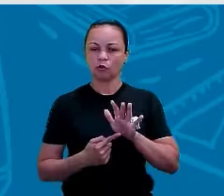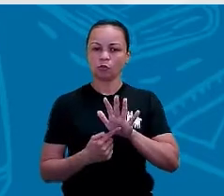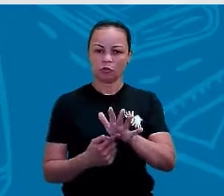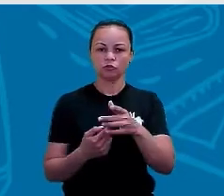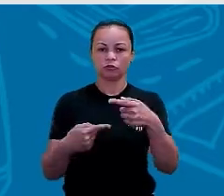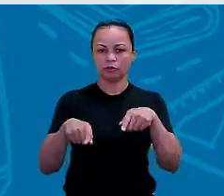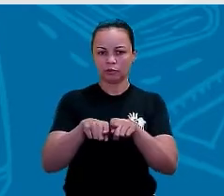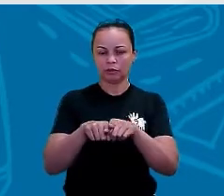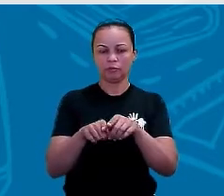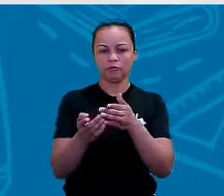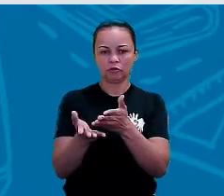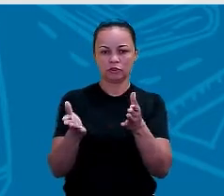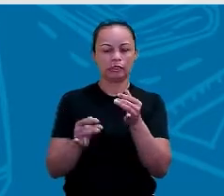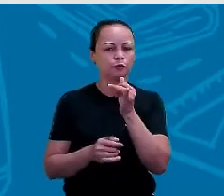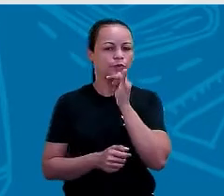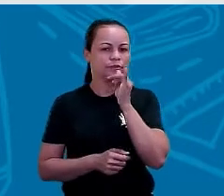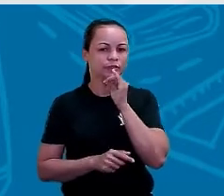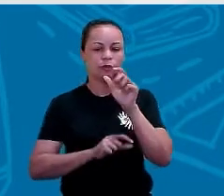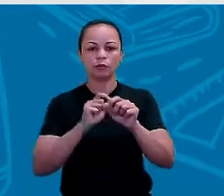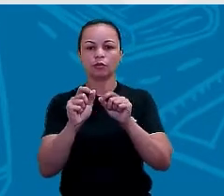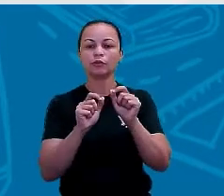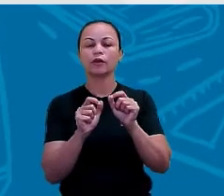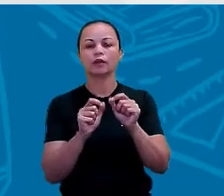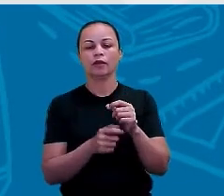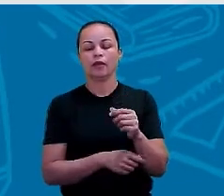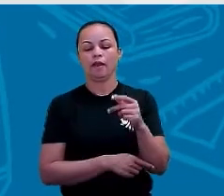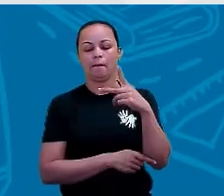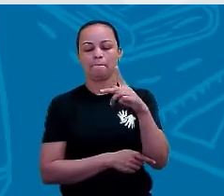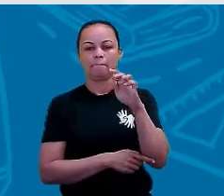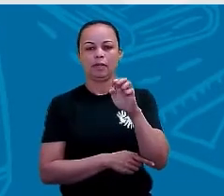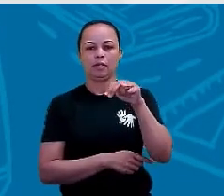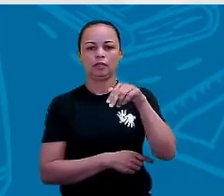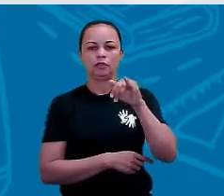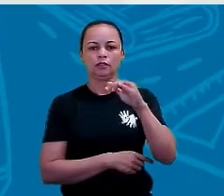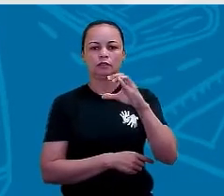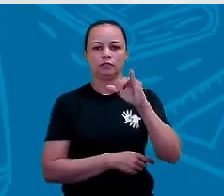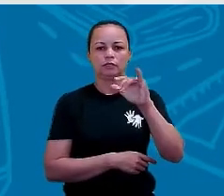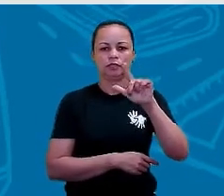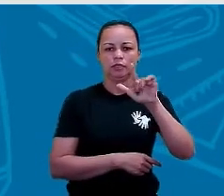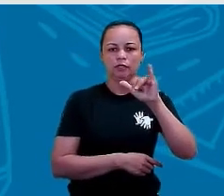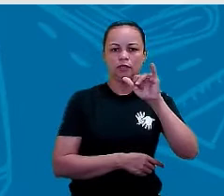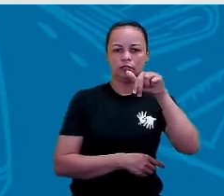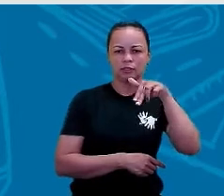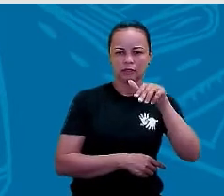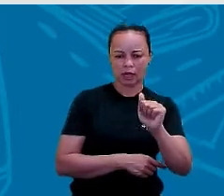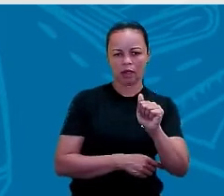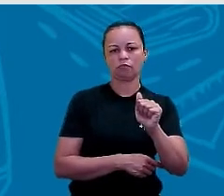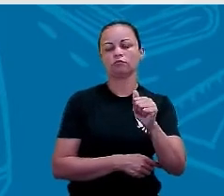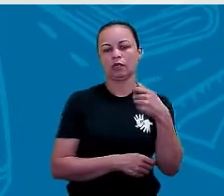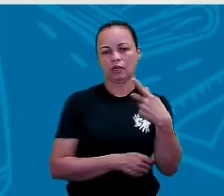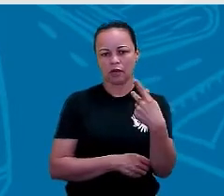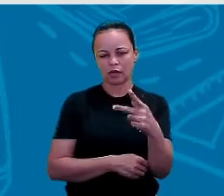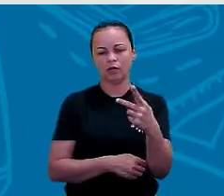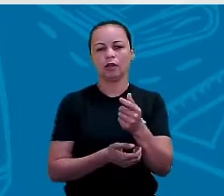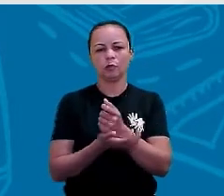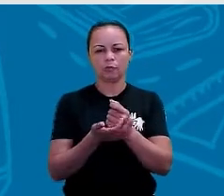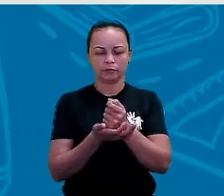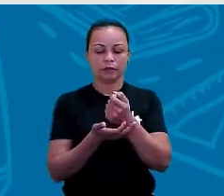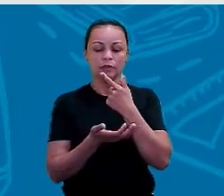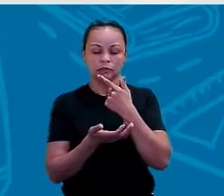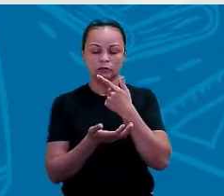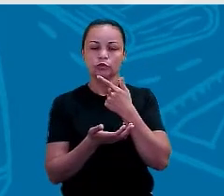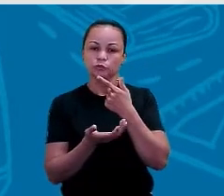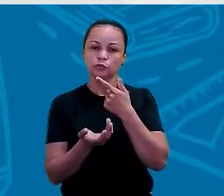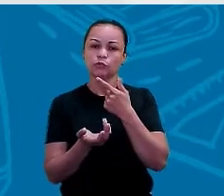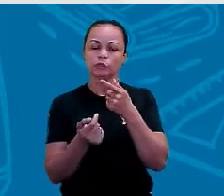equipamento muito conhecido, que é a penicilina, certo? A penicilina é um antibiótico que é produzido a